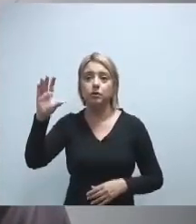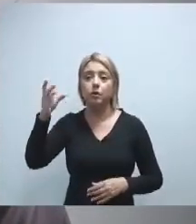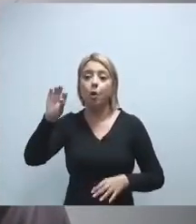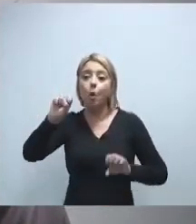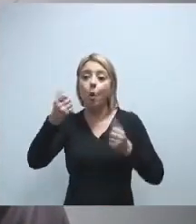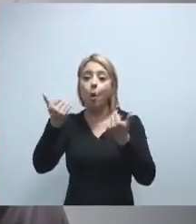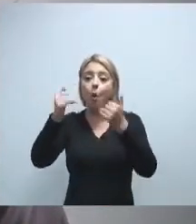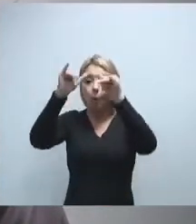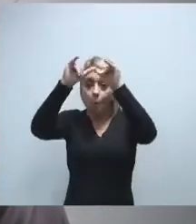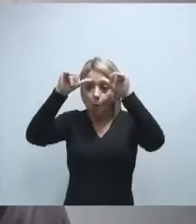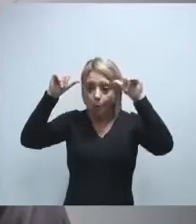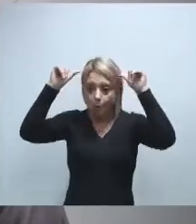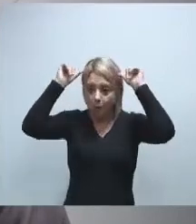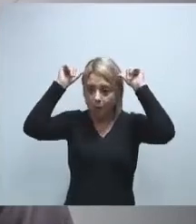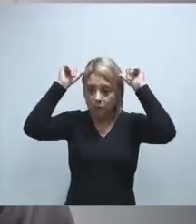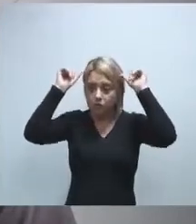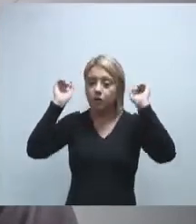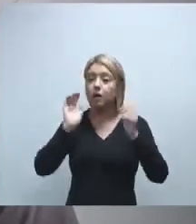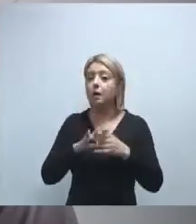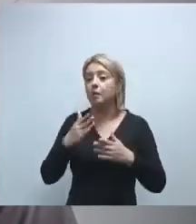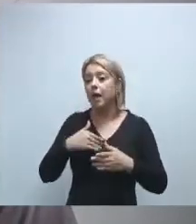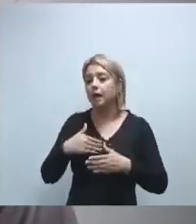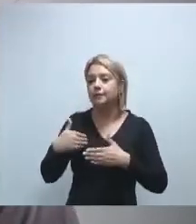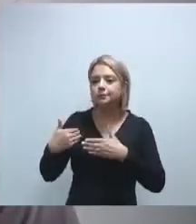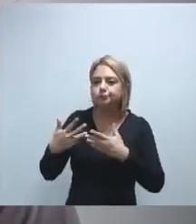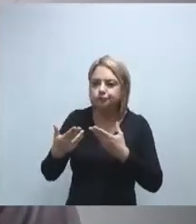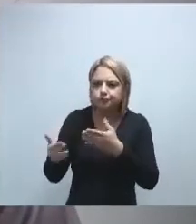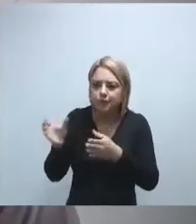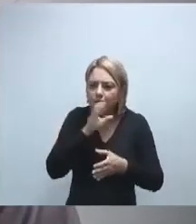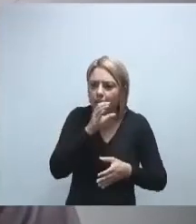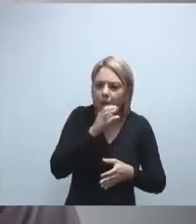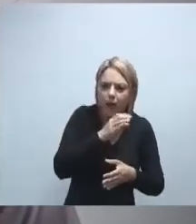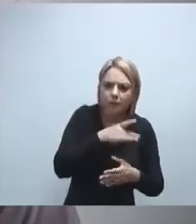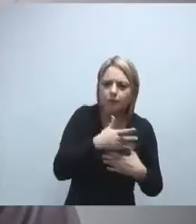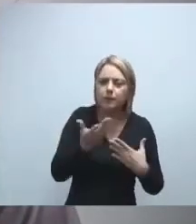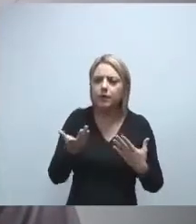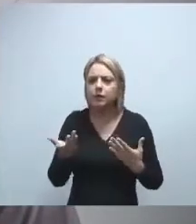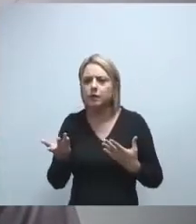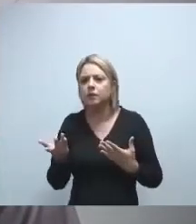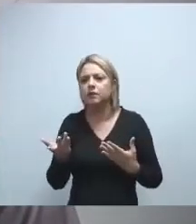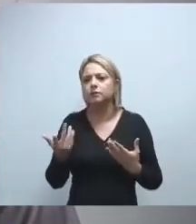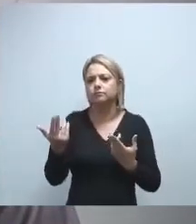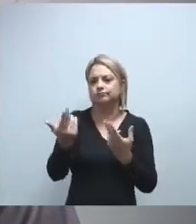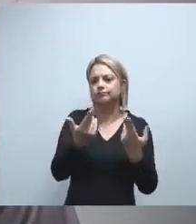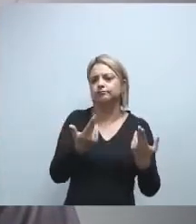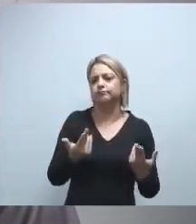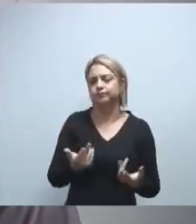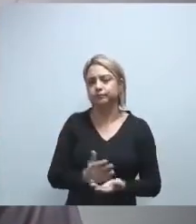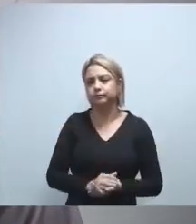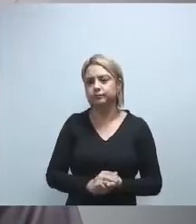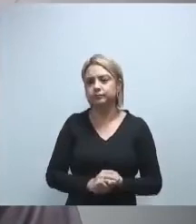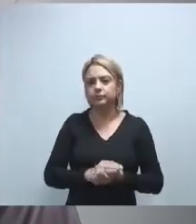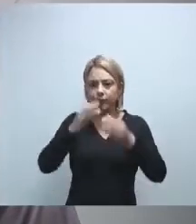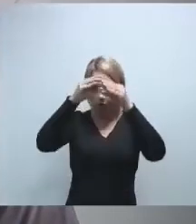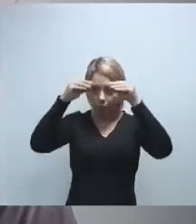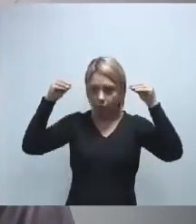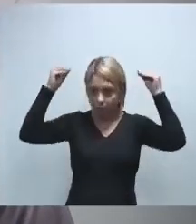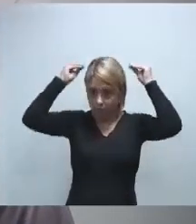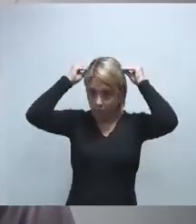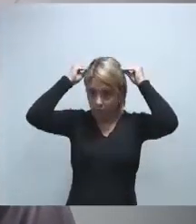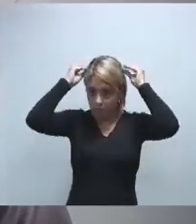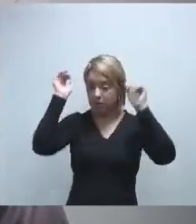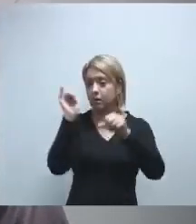méxico mas nós estamos caminhando muito rapidamente pra isso o méxico adotou uma estratégia